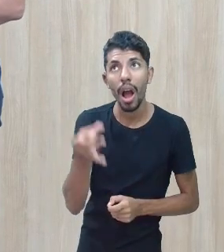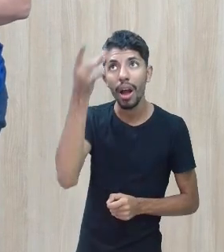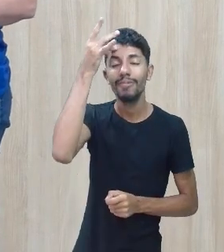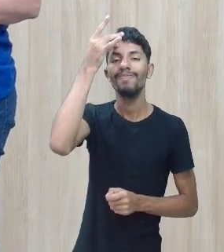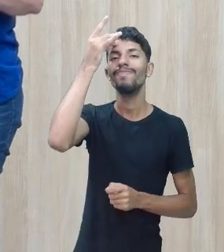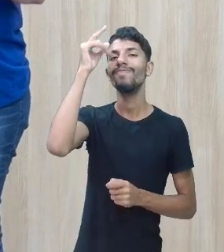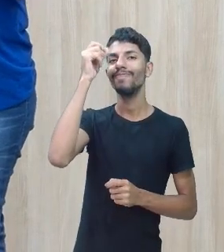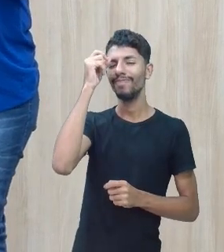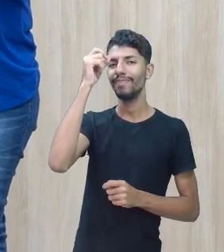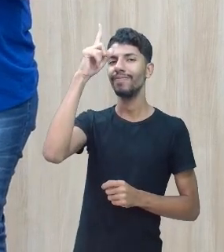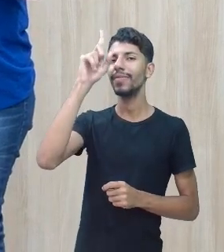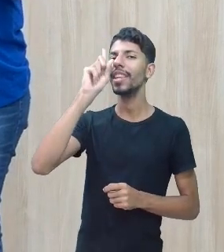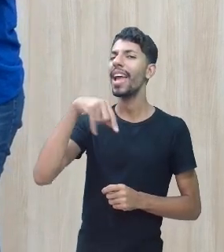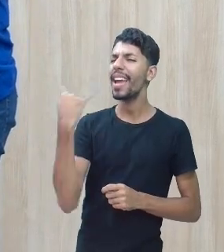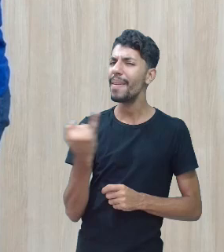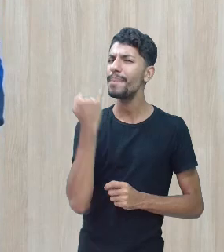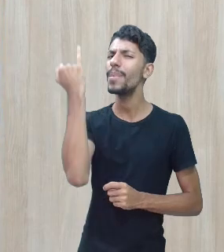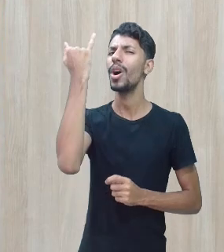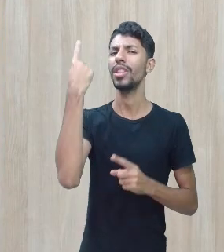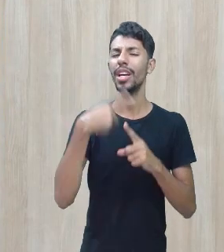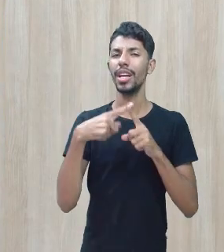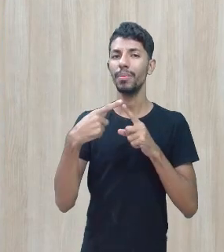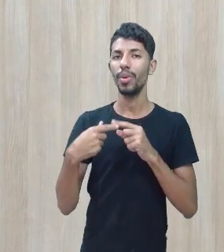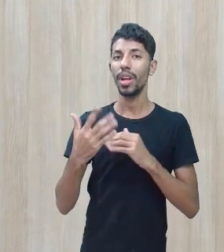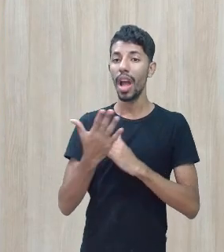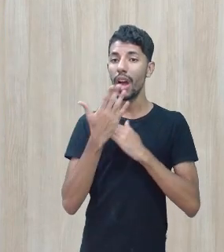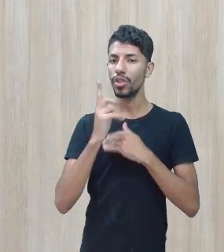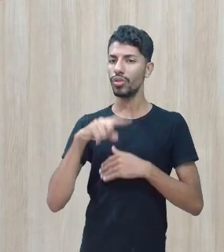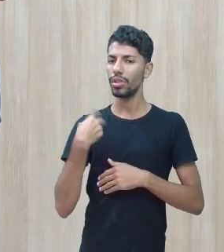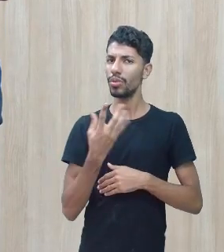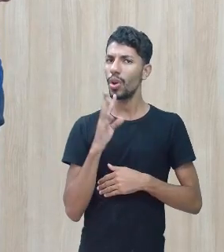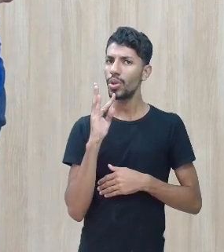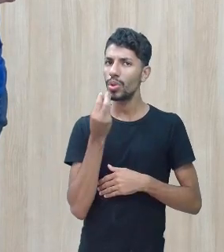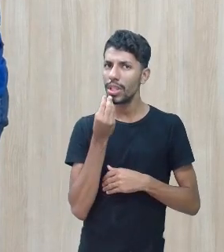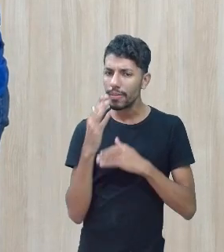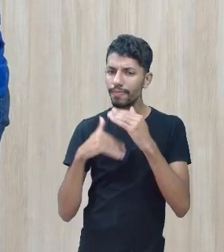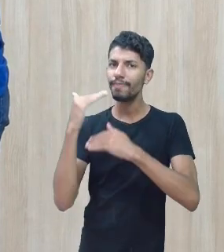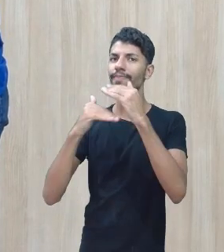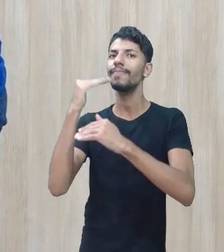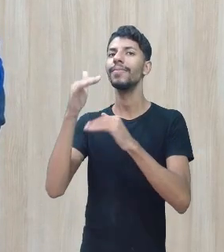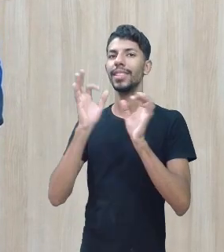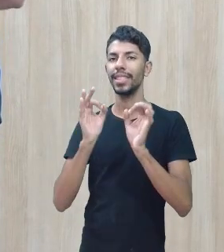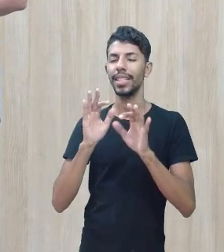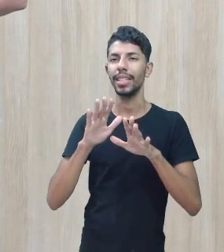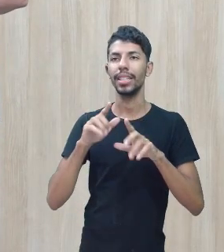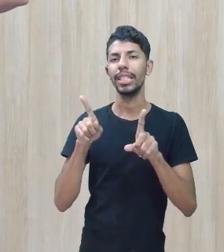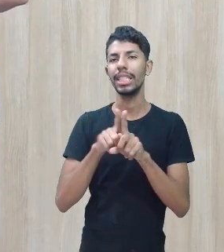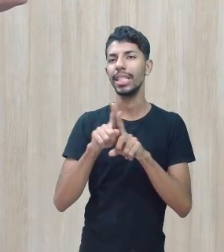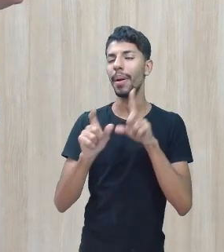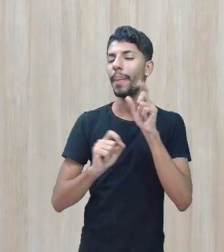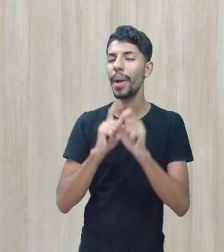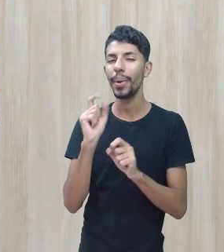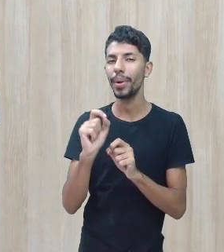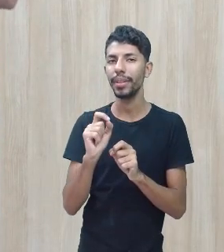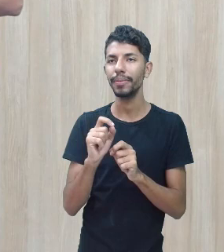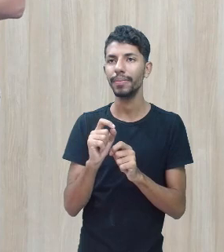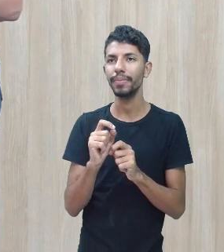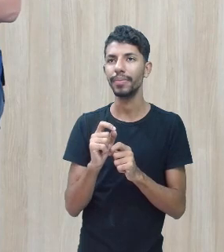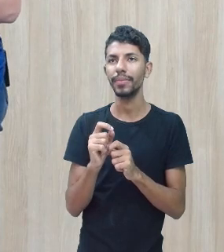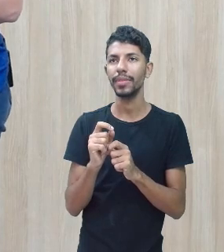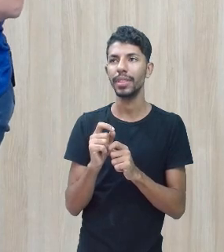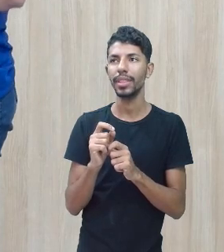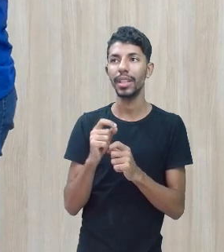muito importante, isso traz conhecimento, gera conhecimento e ainda mais, sabe o que é que